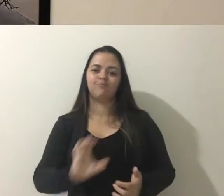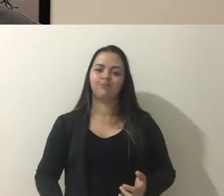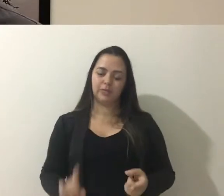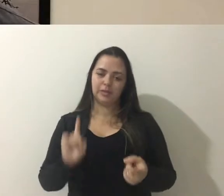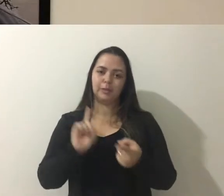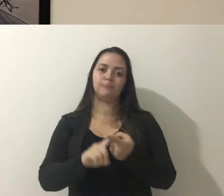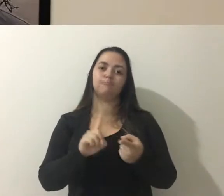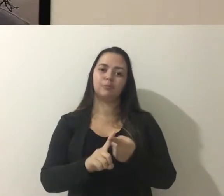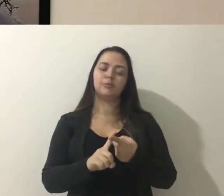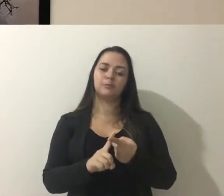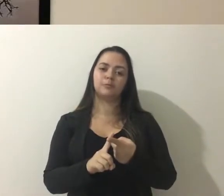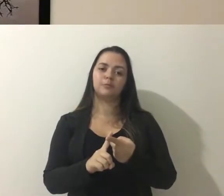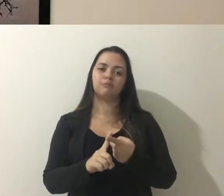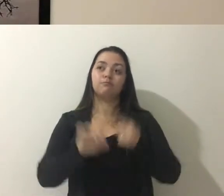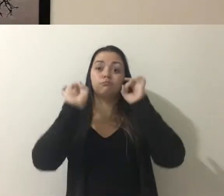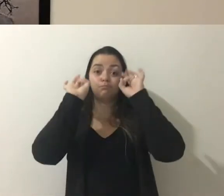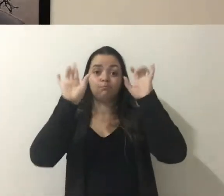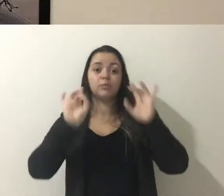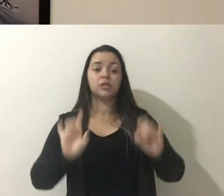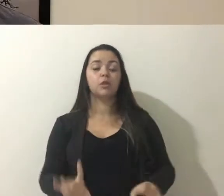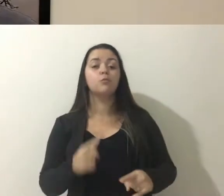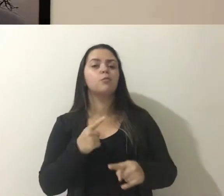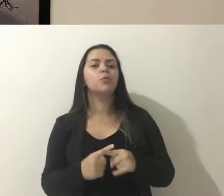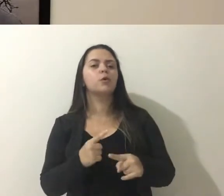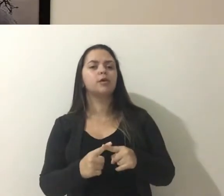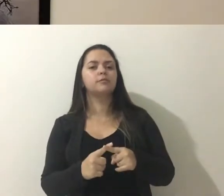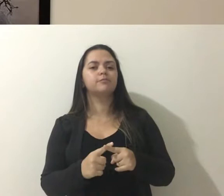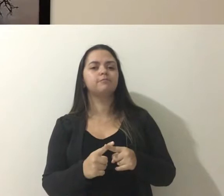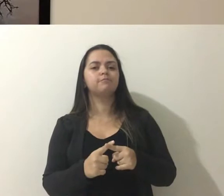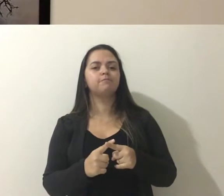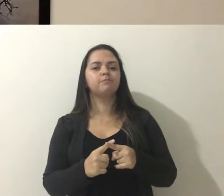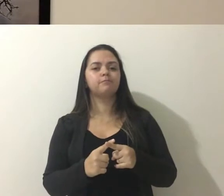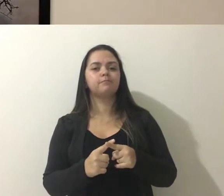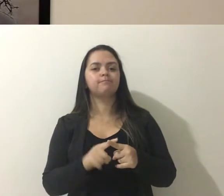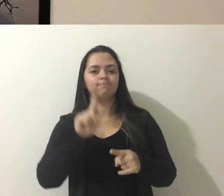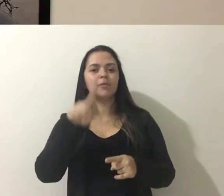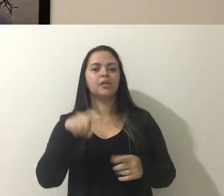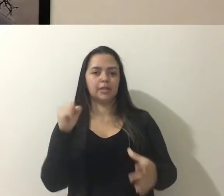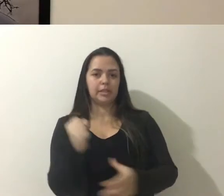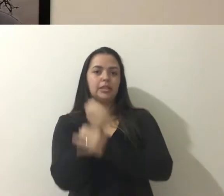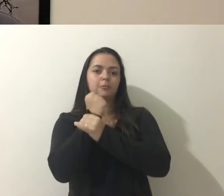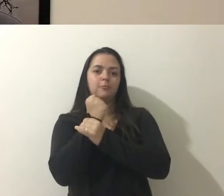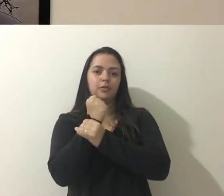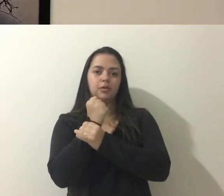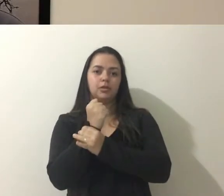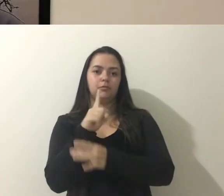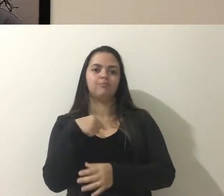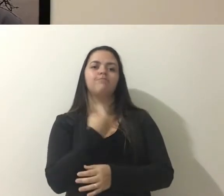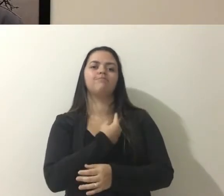é também, se torna especial, porque também é a garantia da nossa